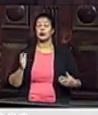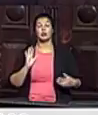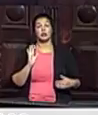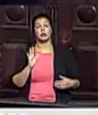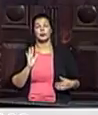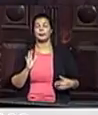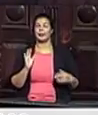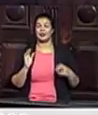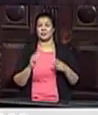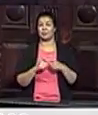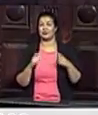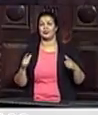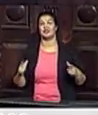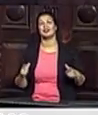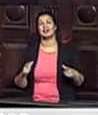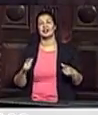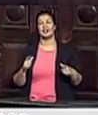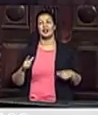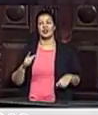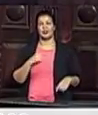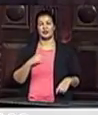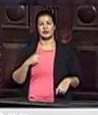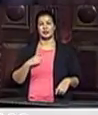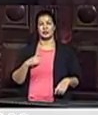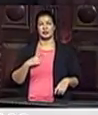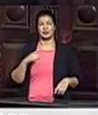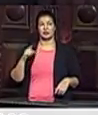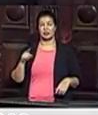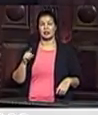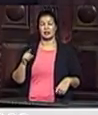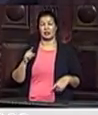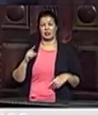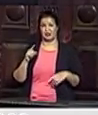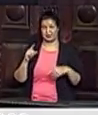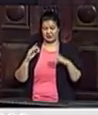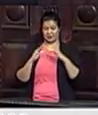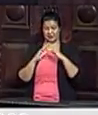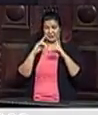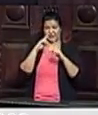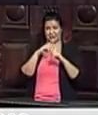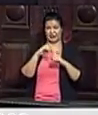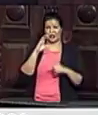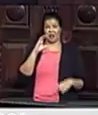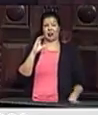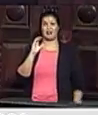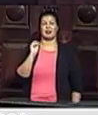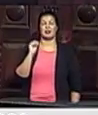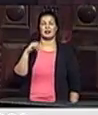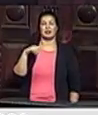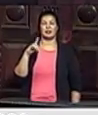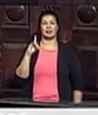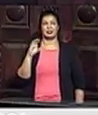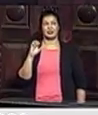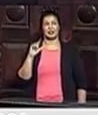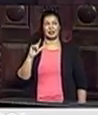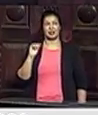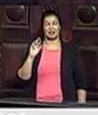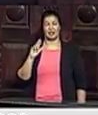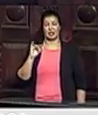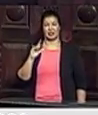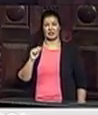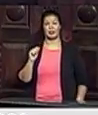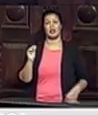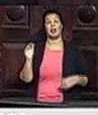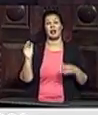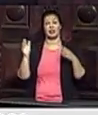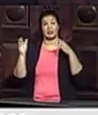de modo geral, desde a partida na Candelária até praticamente a Central do Brasil, foi uma manifestação pacífica, porém